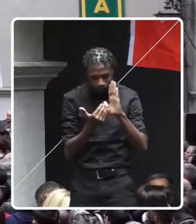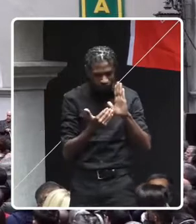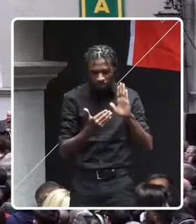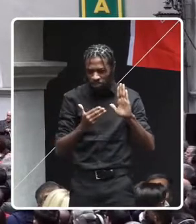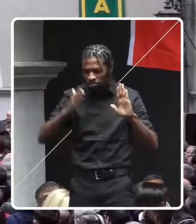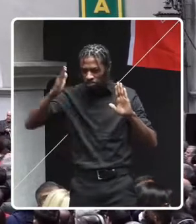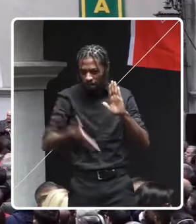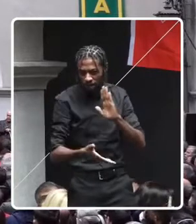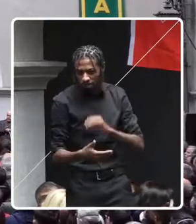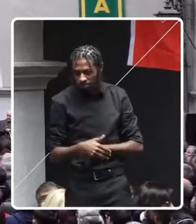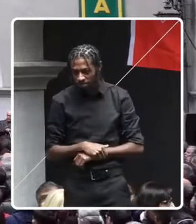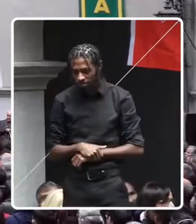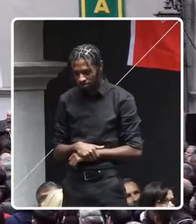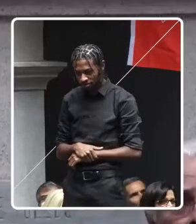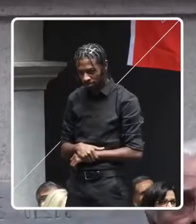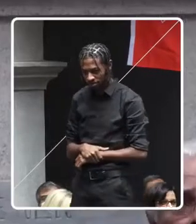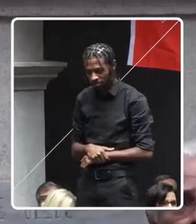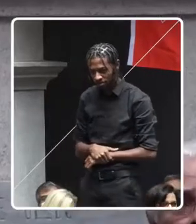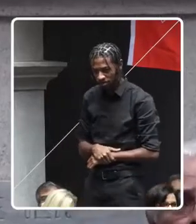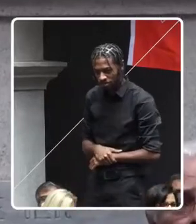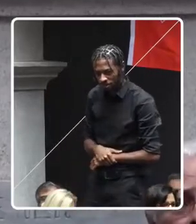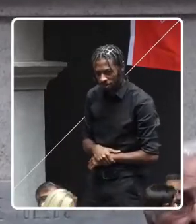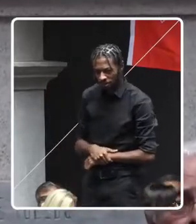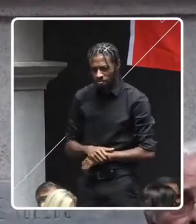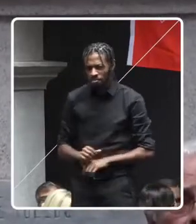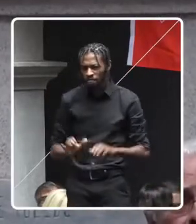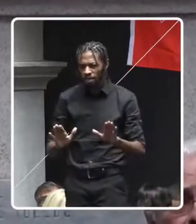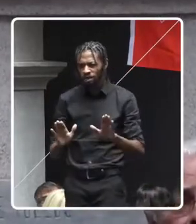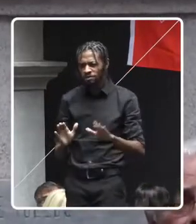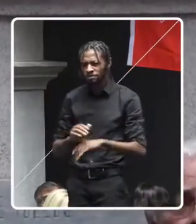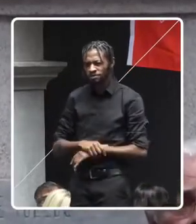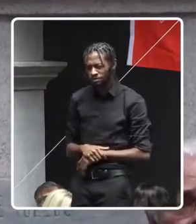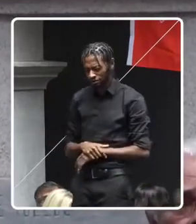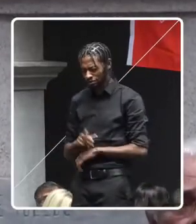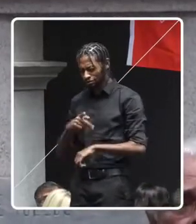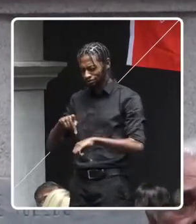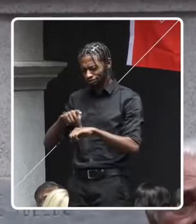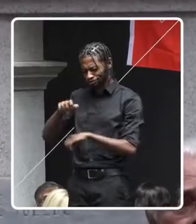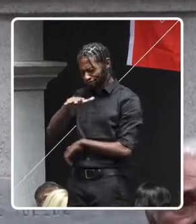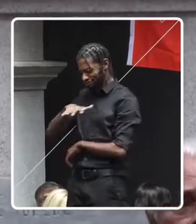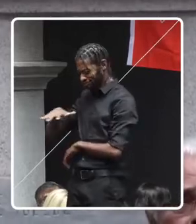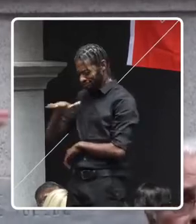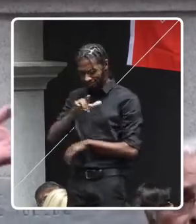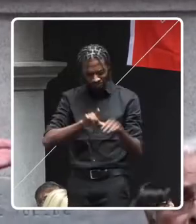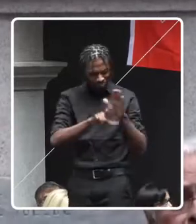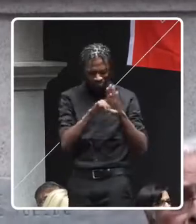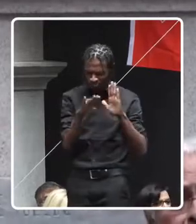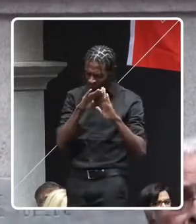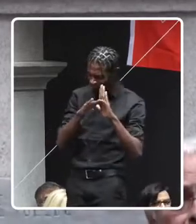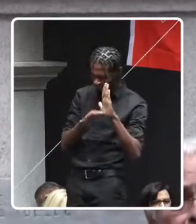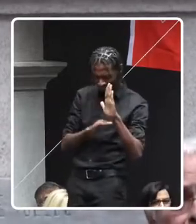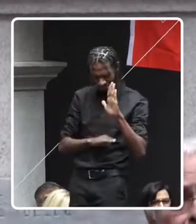Estado Democrático de Direito já. Estado Democrático de Direito tem muitas definições, nós podemos dar